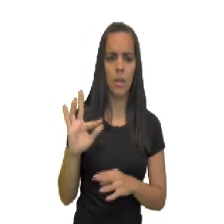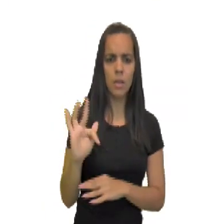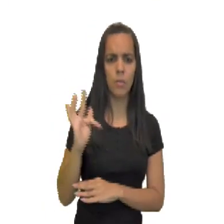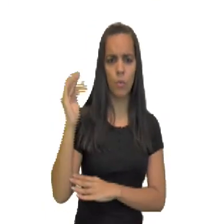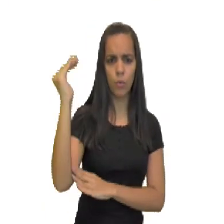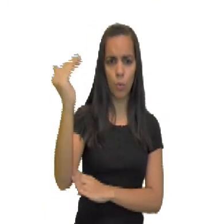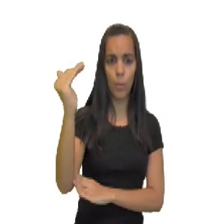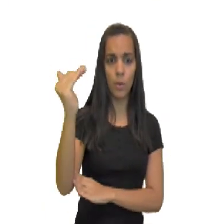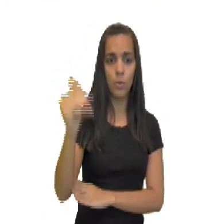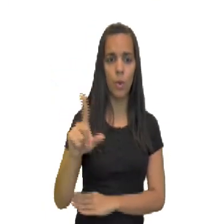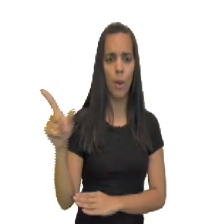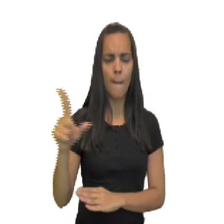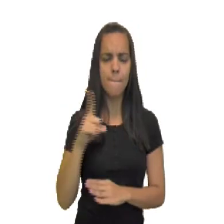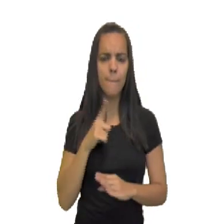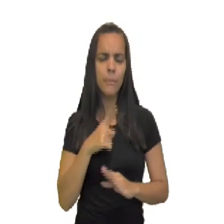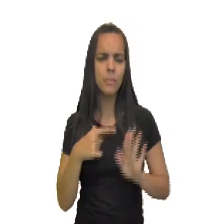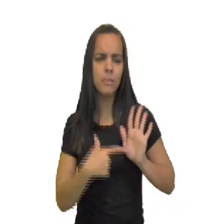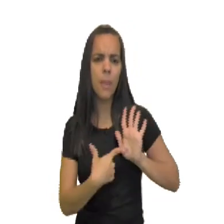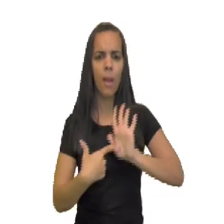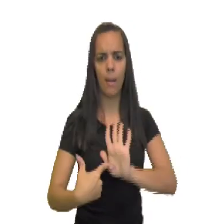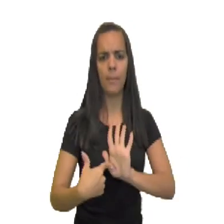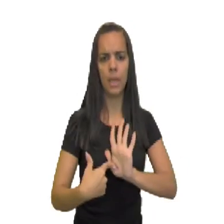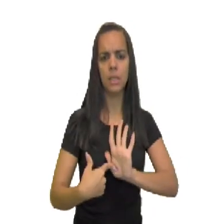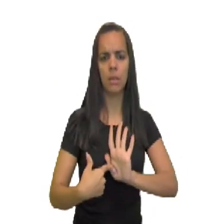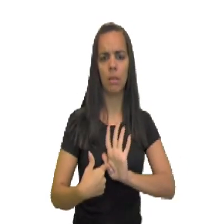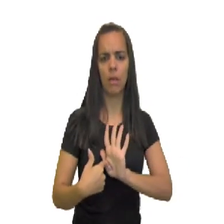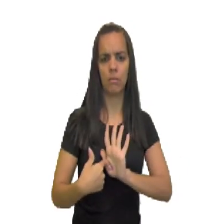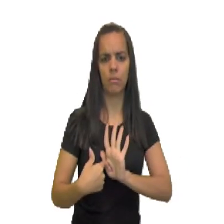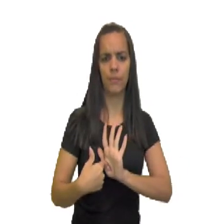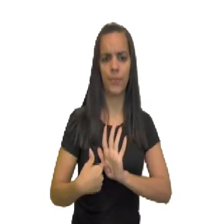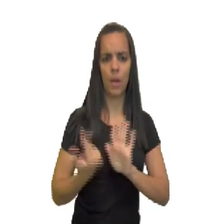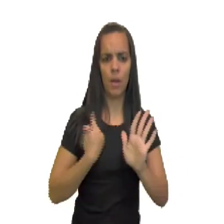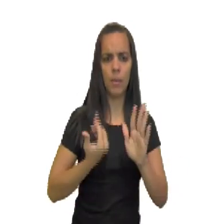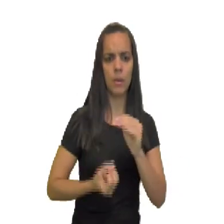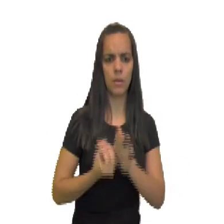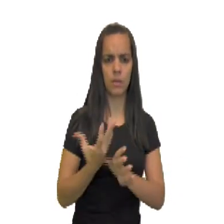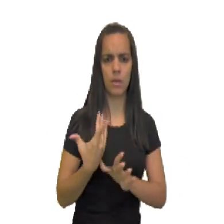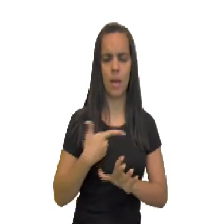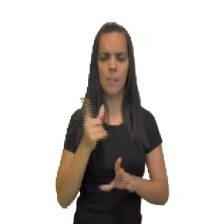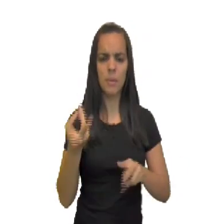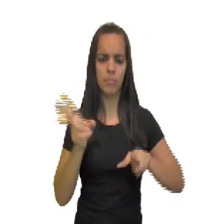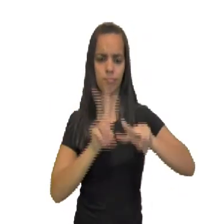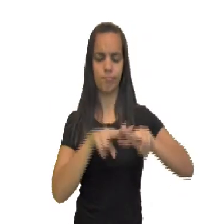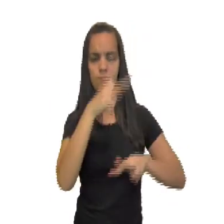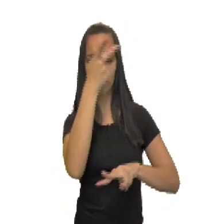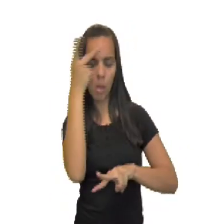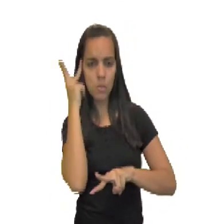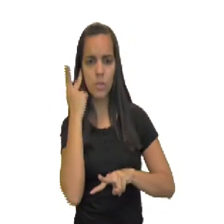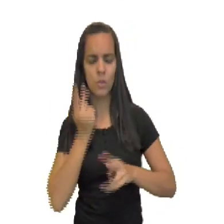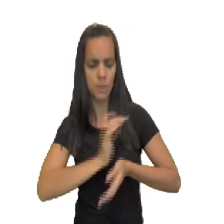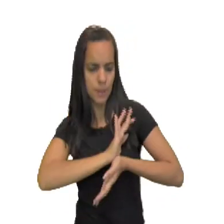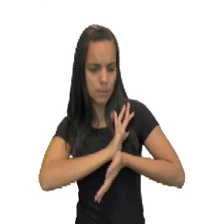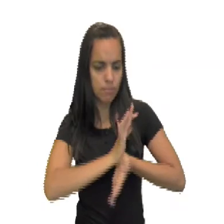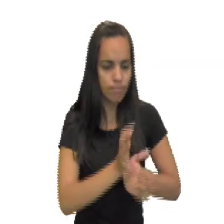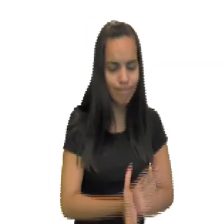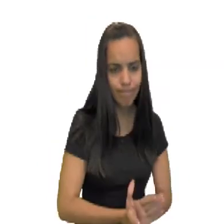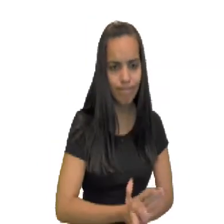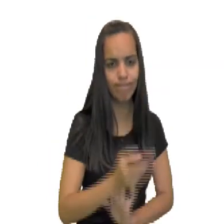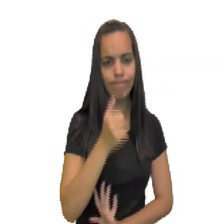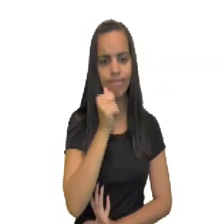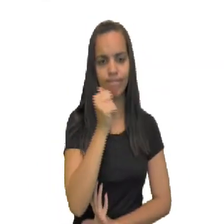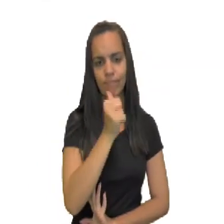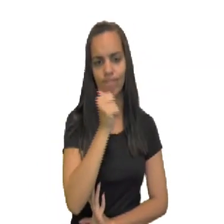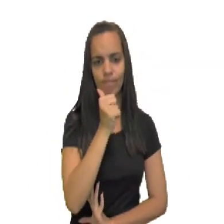lei específica para punir os criminosos, né? E essa lei, ela tem passado